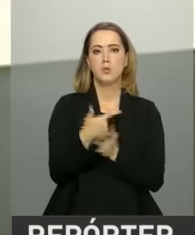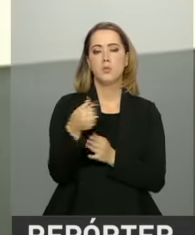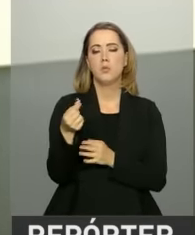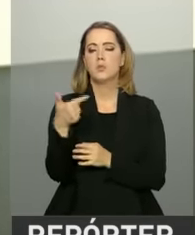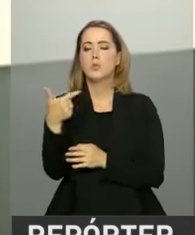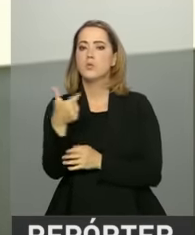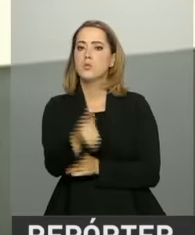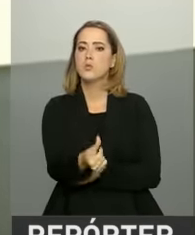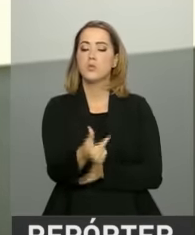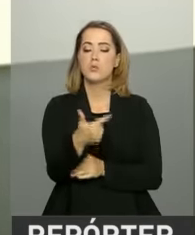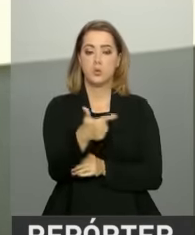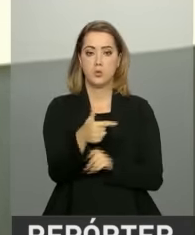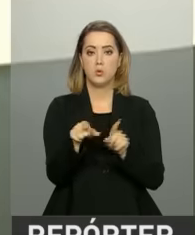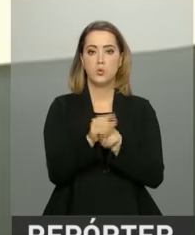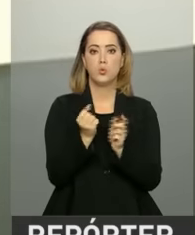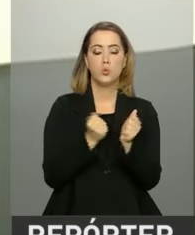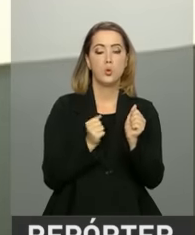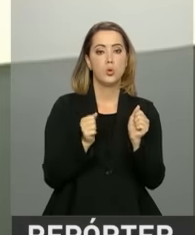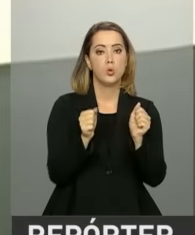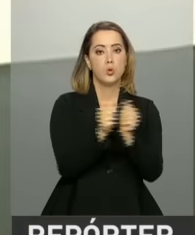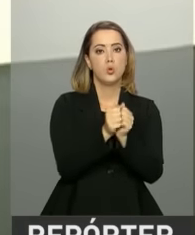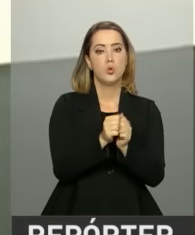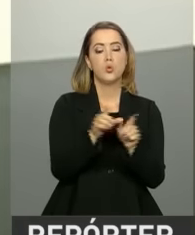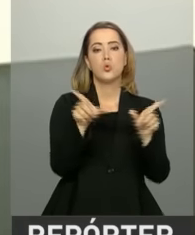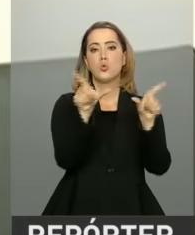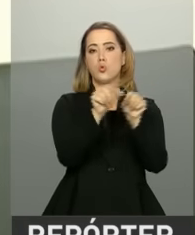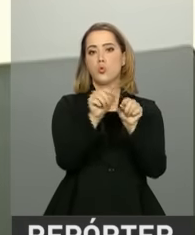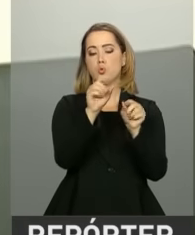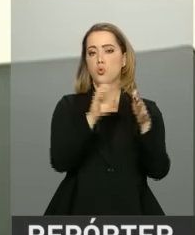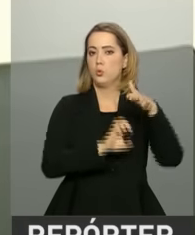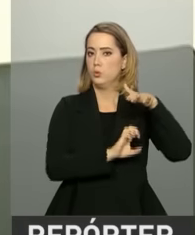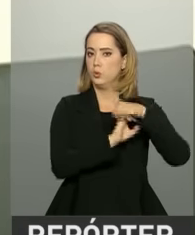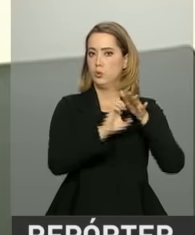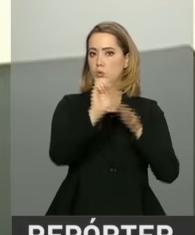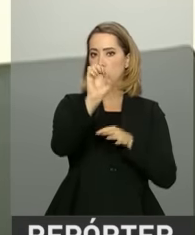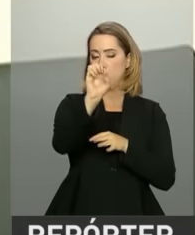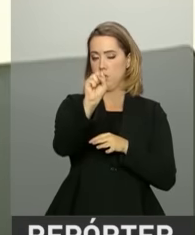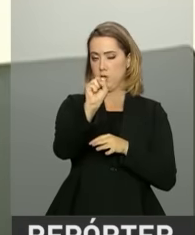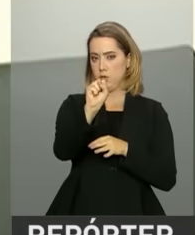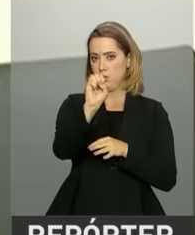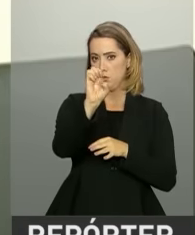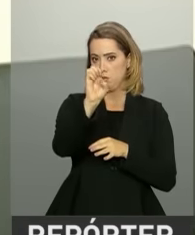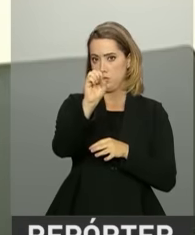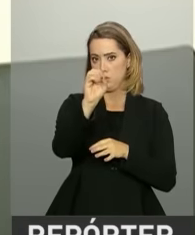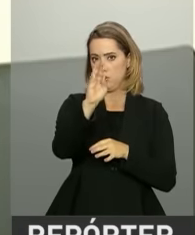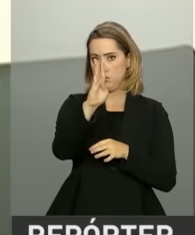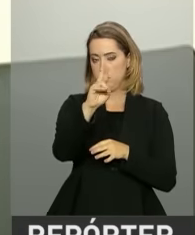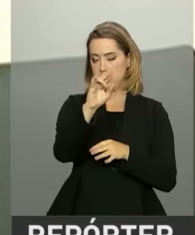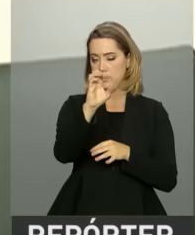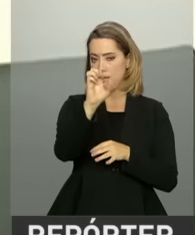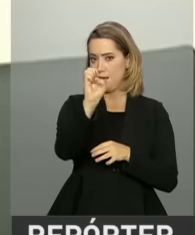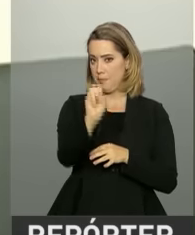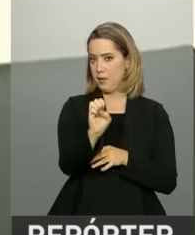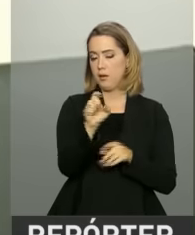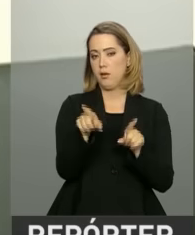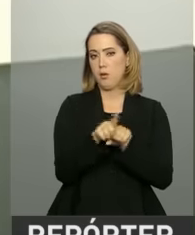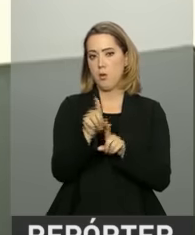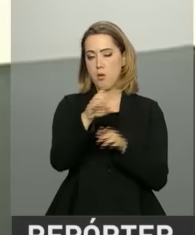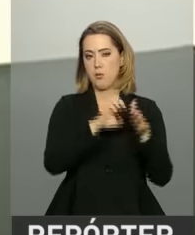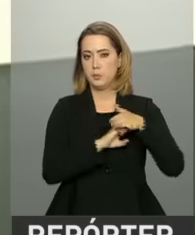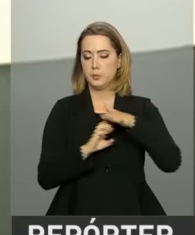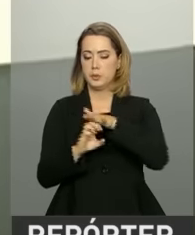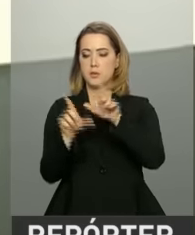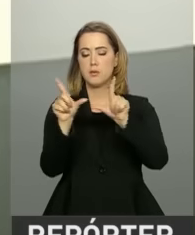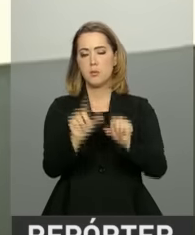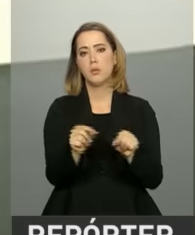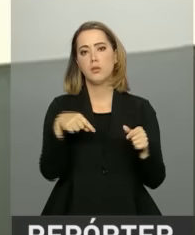trabalha junto com o SEBRAE na qualificação e na preparação desses pequenos e microempresários aqui da